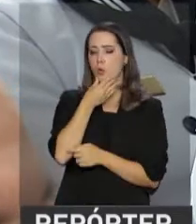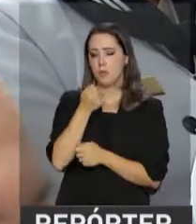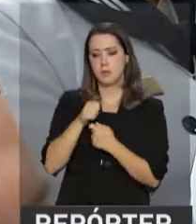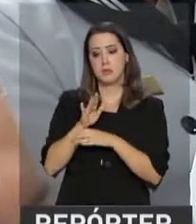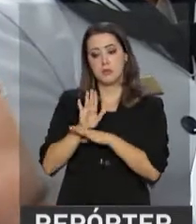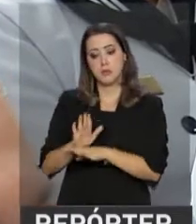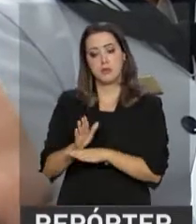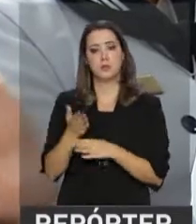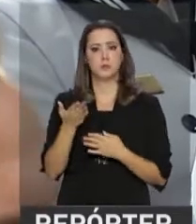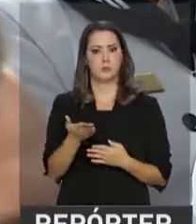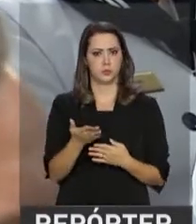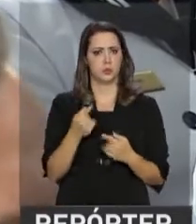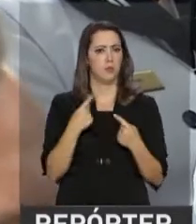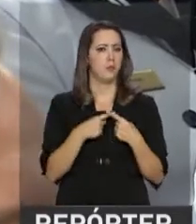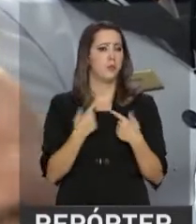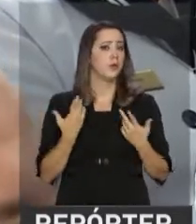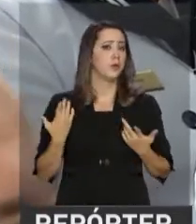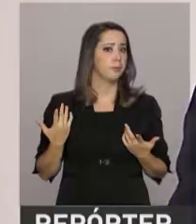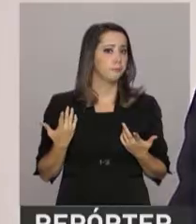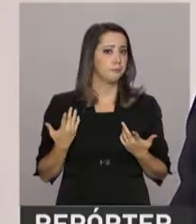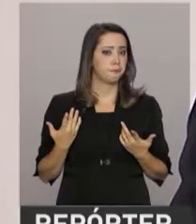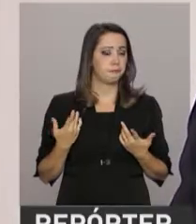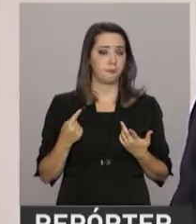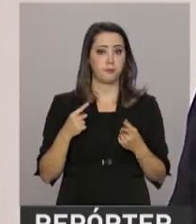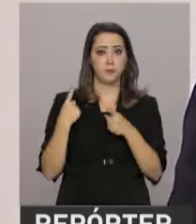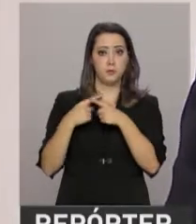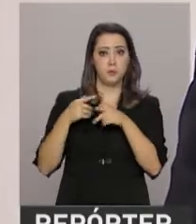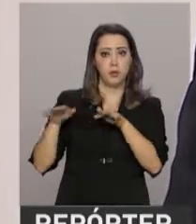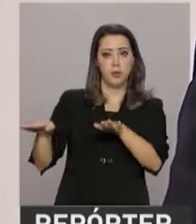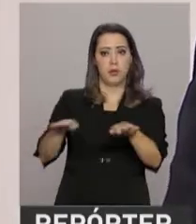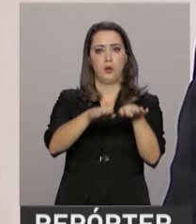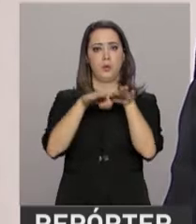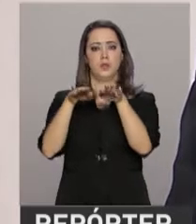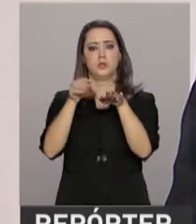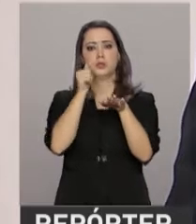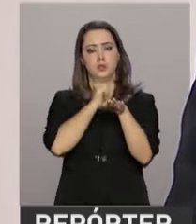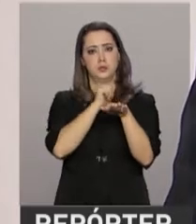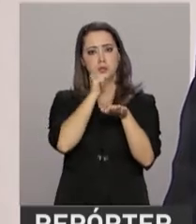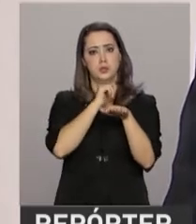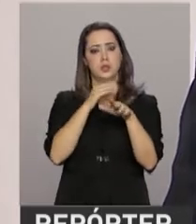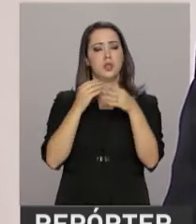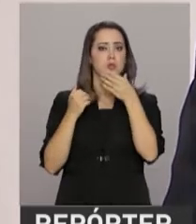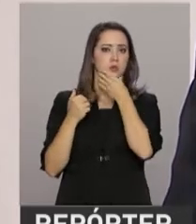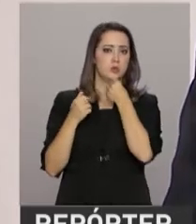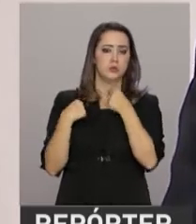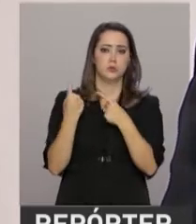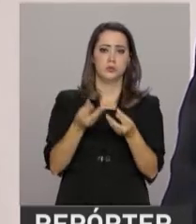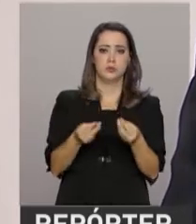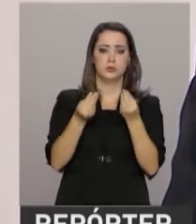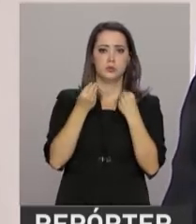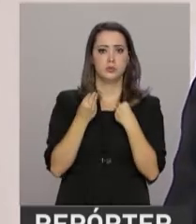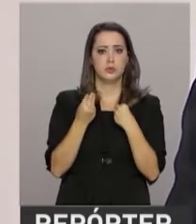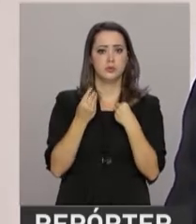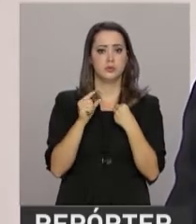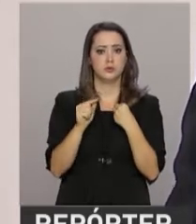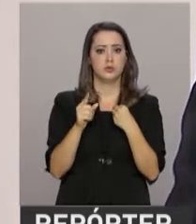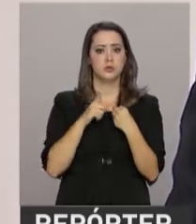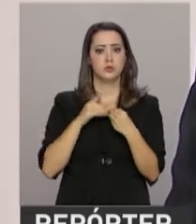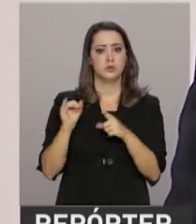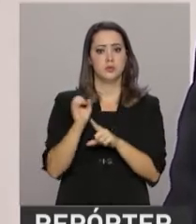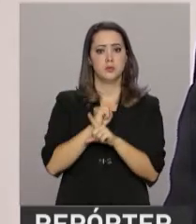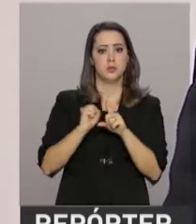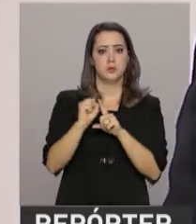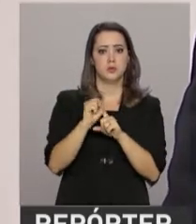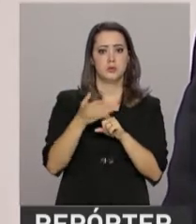uma razão muito simples a igualdade estado pelas mulheres nos fará ter uma sociedade